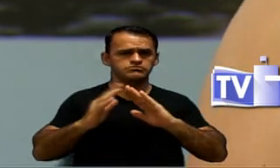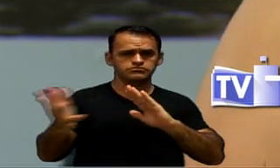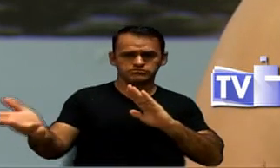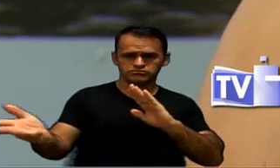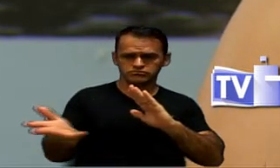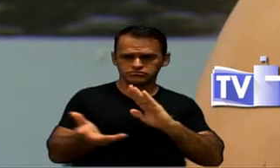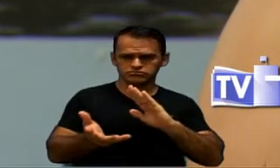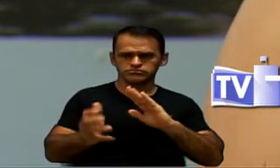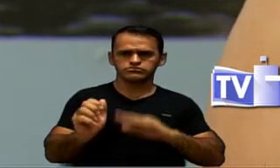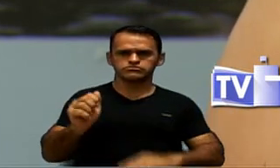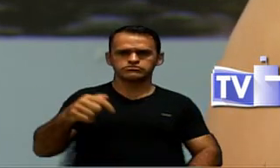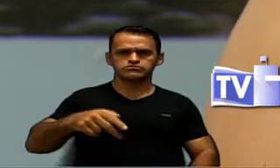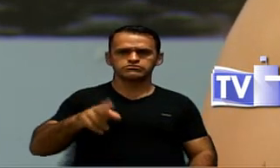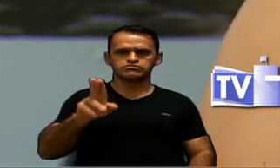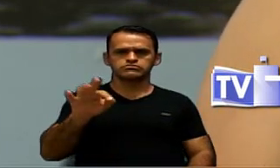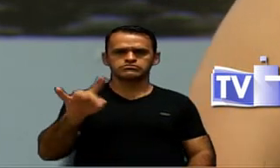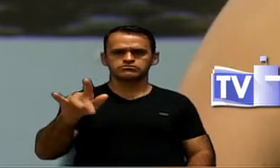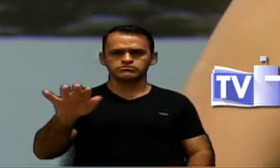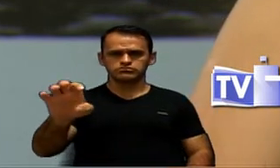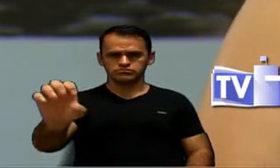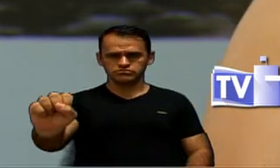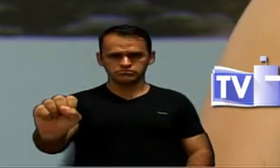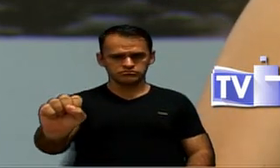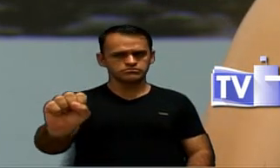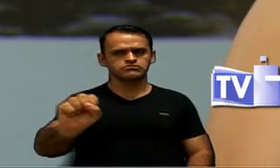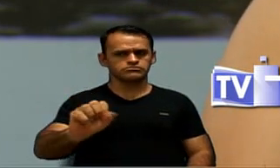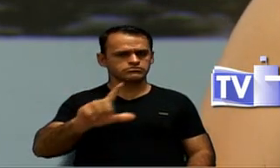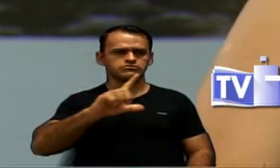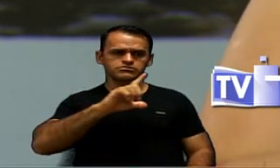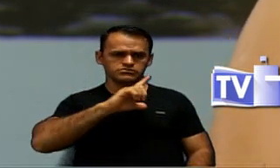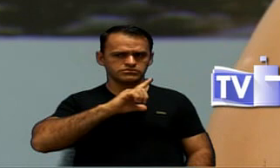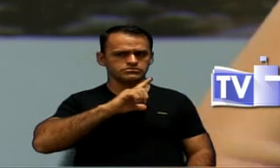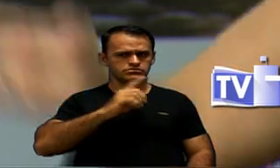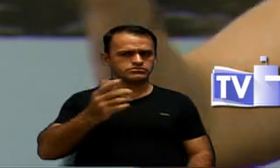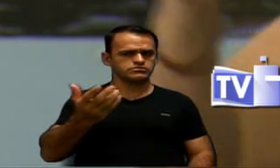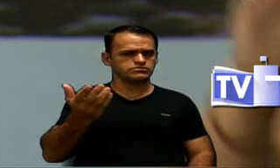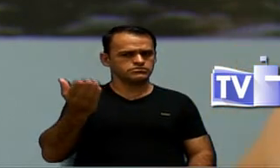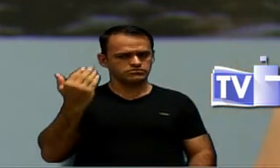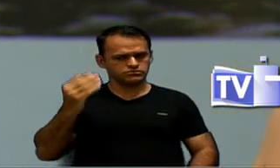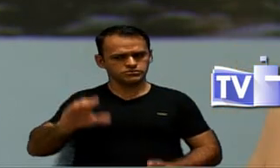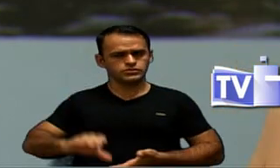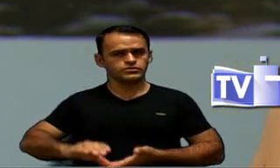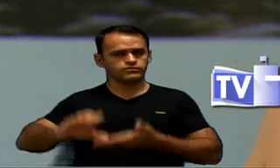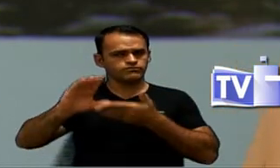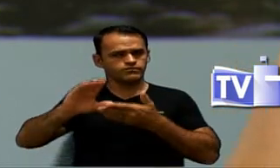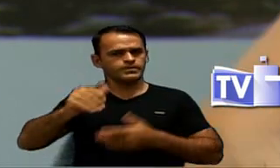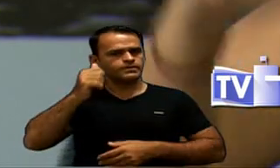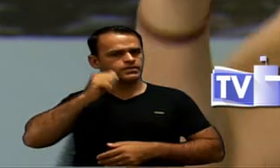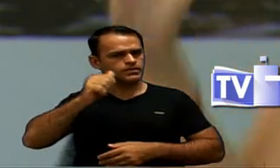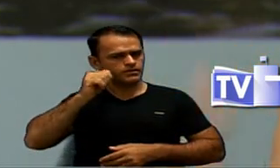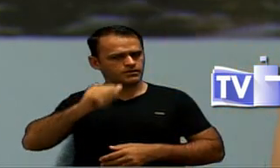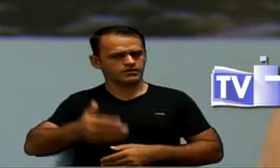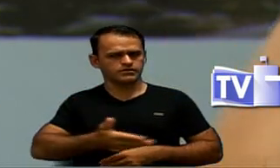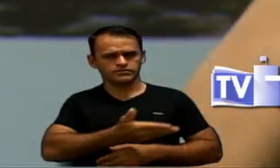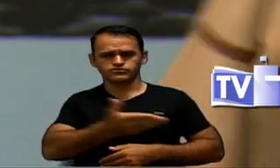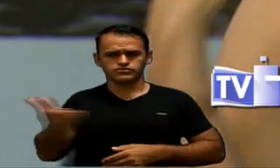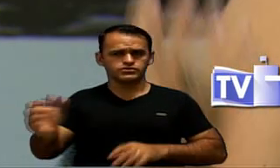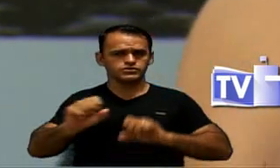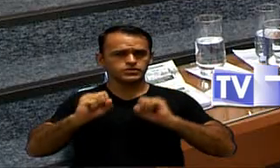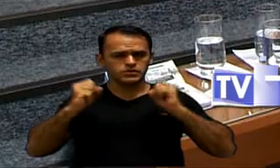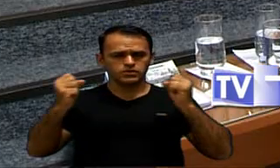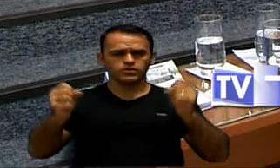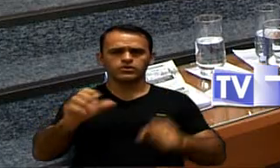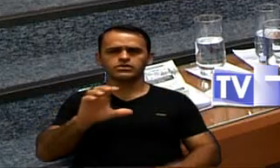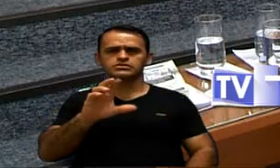Valquíria Rocha, que tem também, que foi também uma iniciativa junto também do Conselho da Mulher, né, Yara? Vocês lá, Cíntia